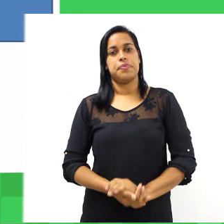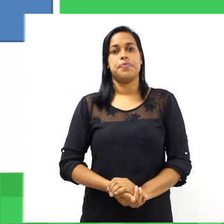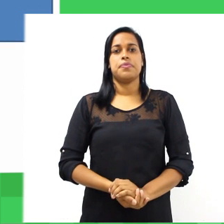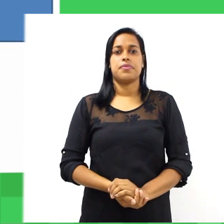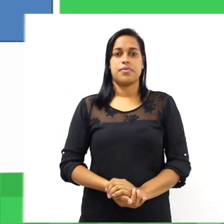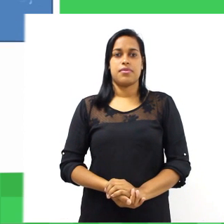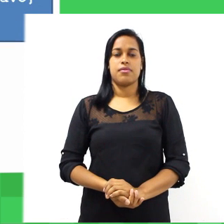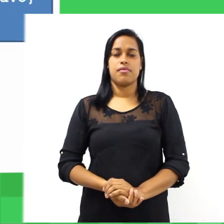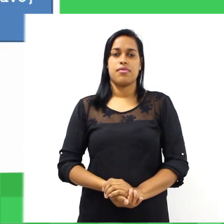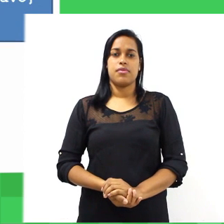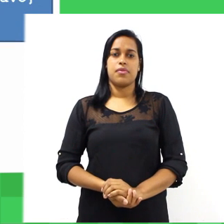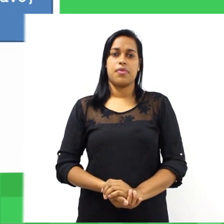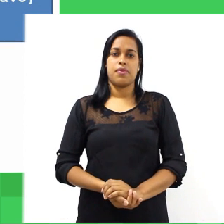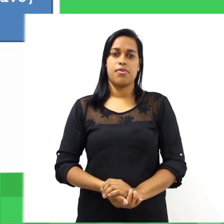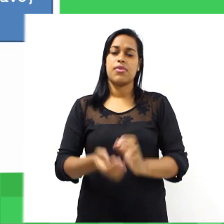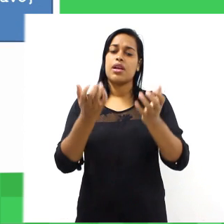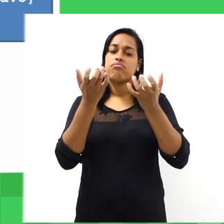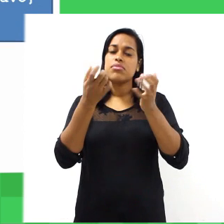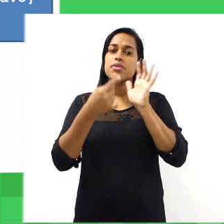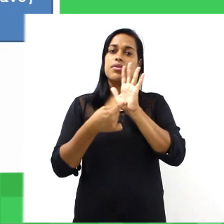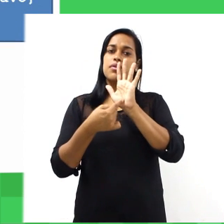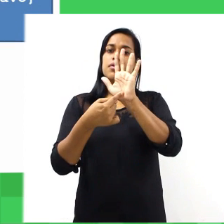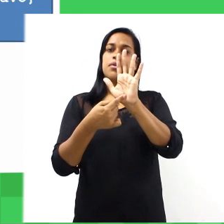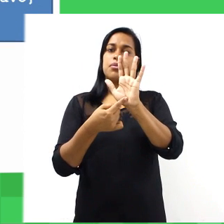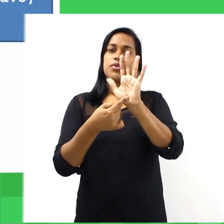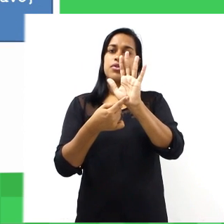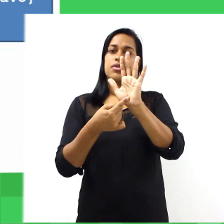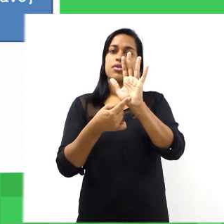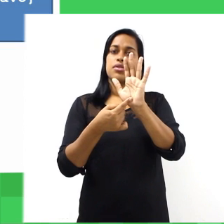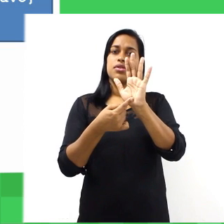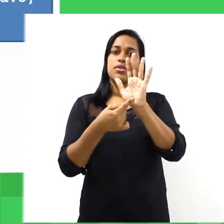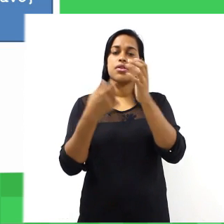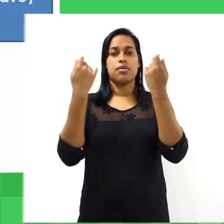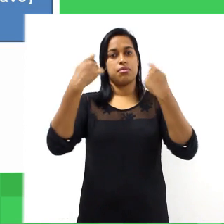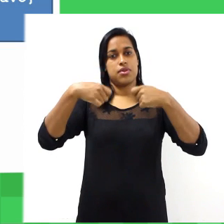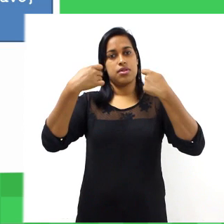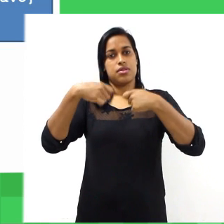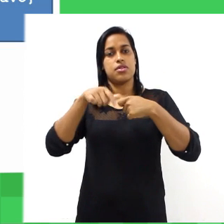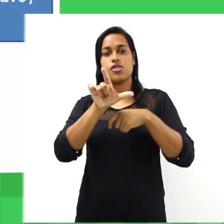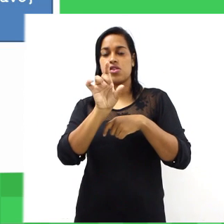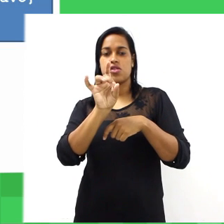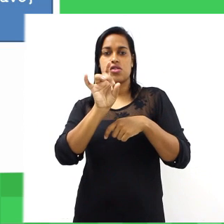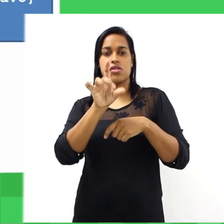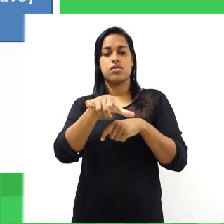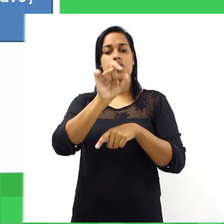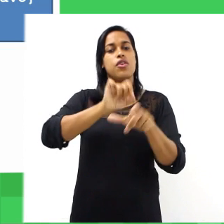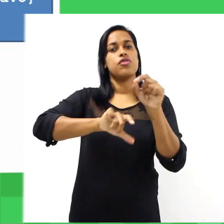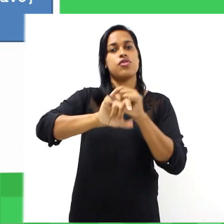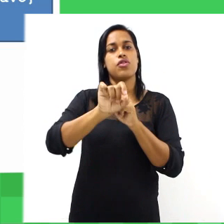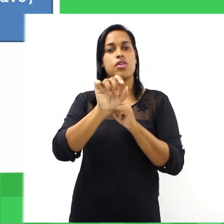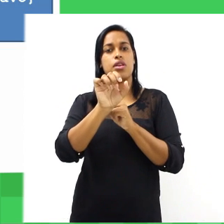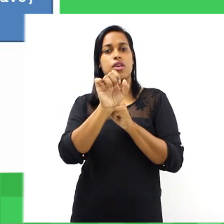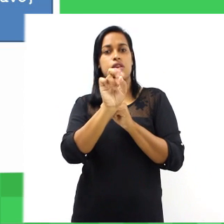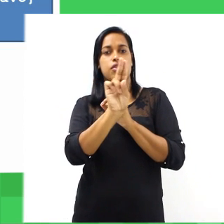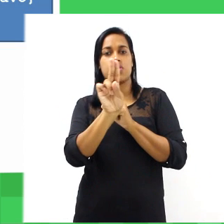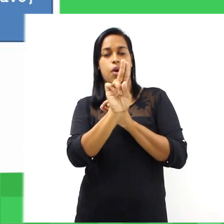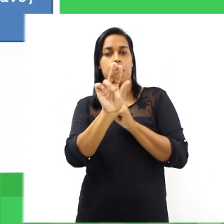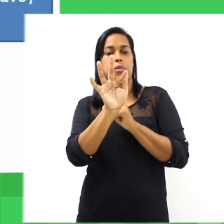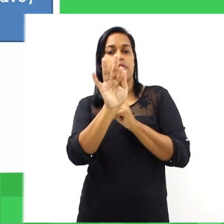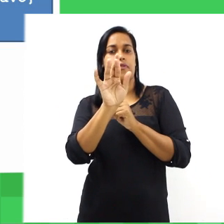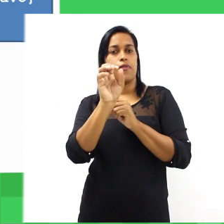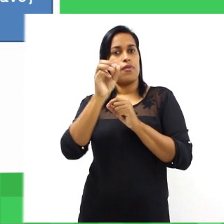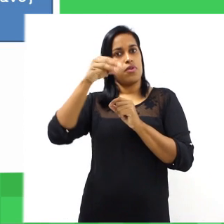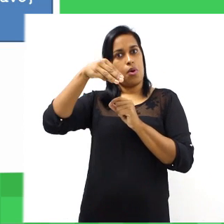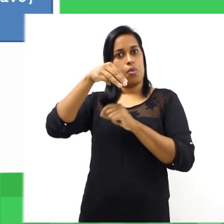E se eu quiser mostrar apenas os nomes, basta você colocar select, nome, from, alunos. E